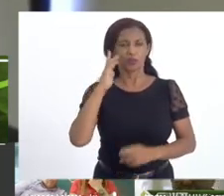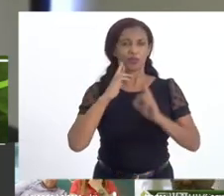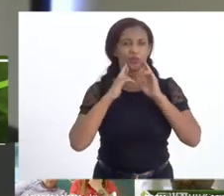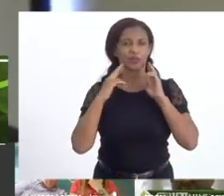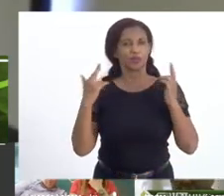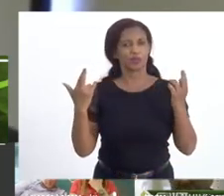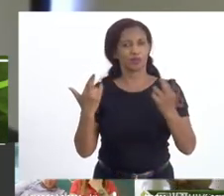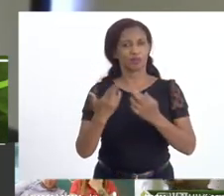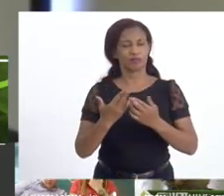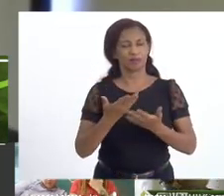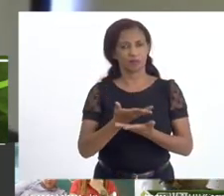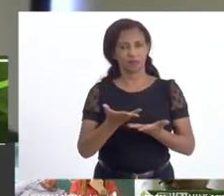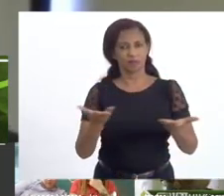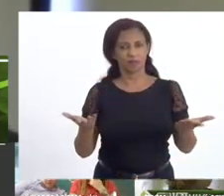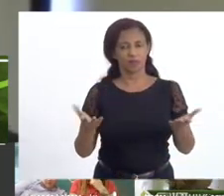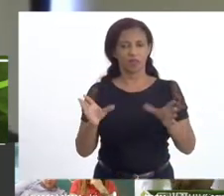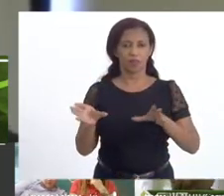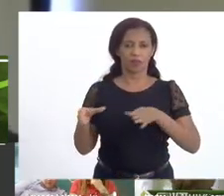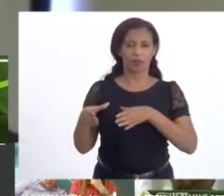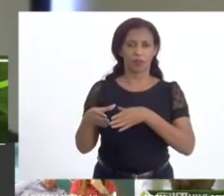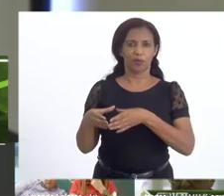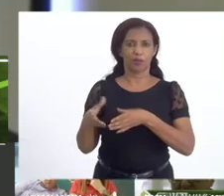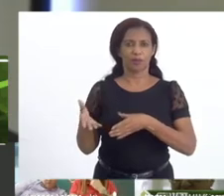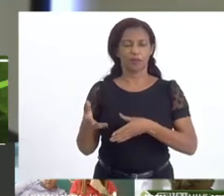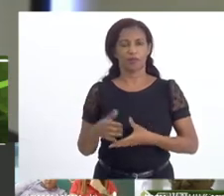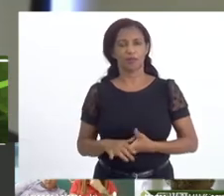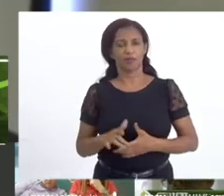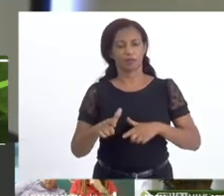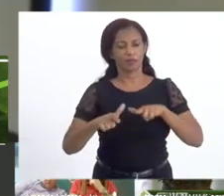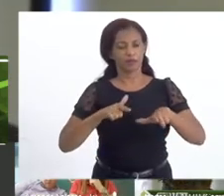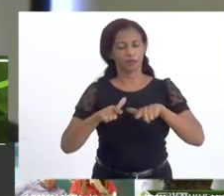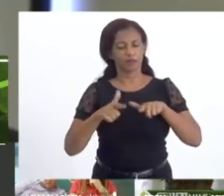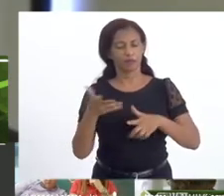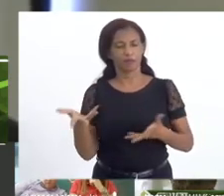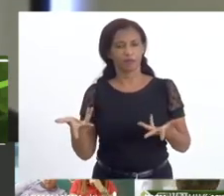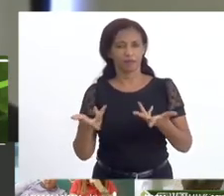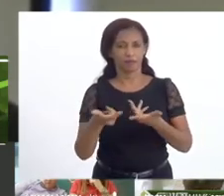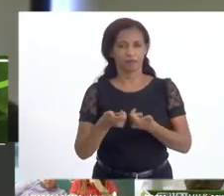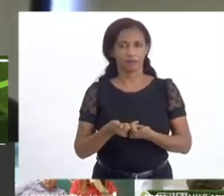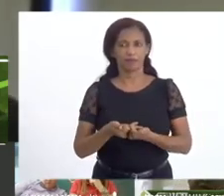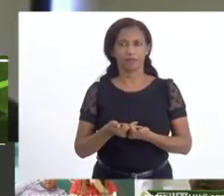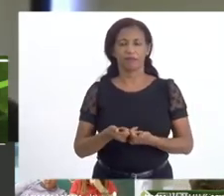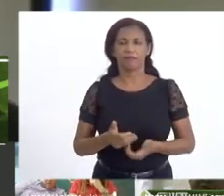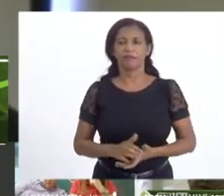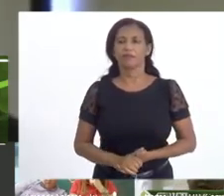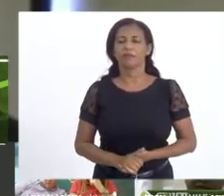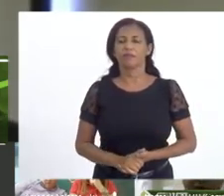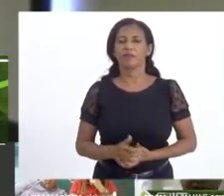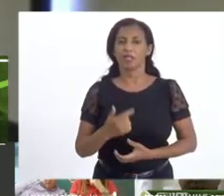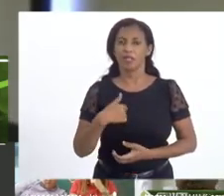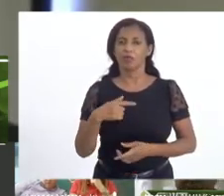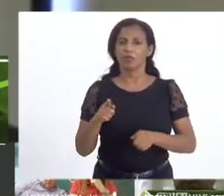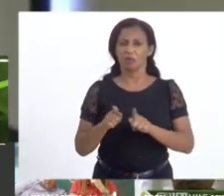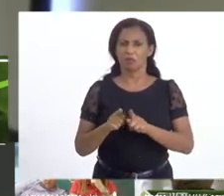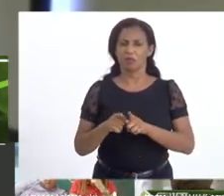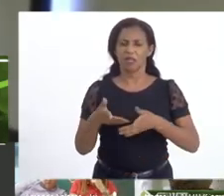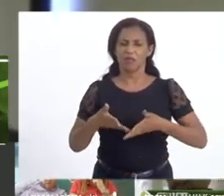reunião, a comissão, esse trabalho maravilhoso que é apresentado no Rio de Janeiro, sou carioca